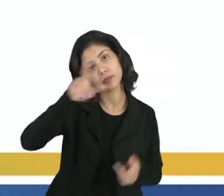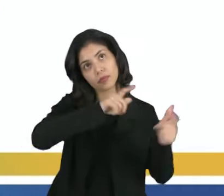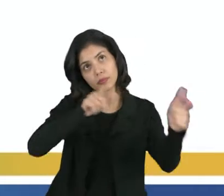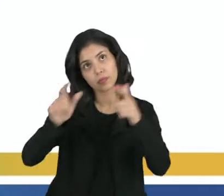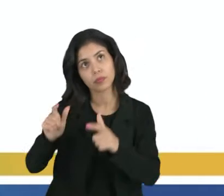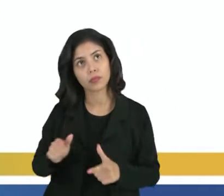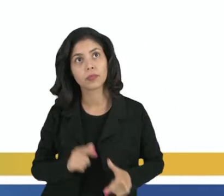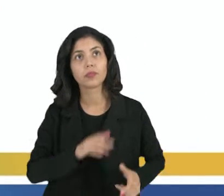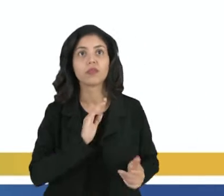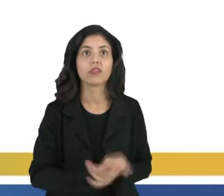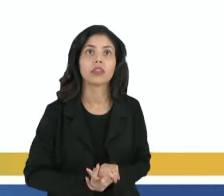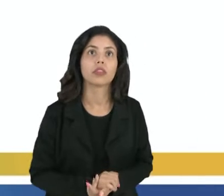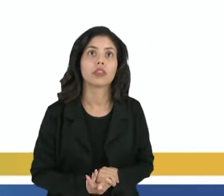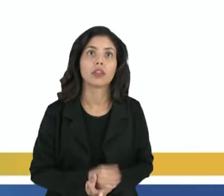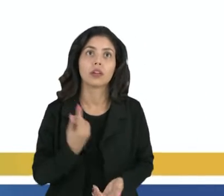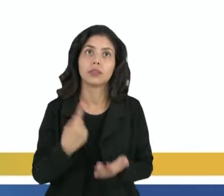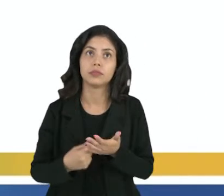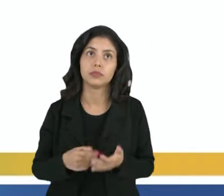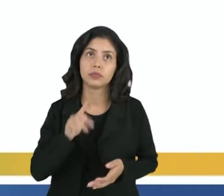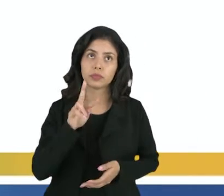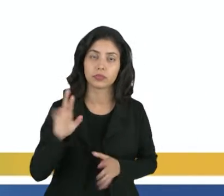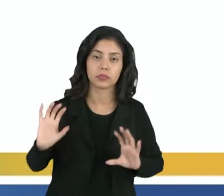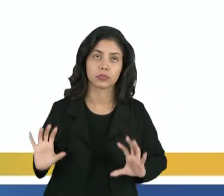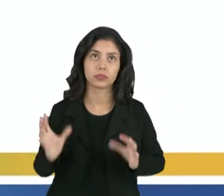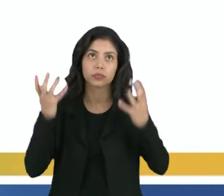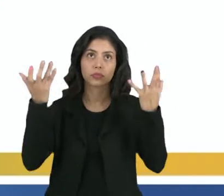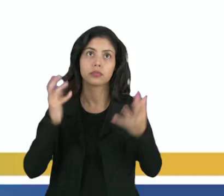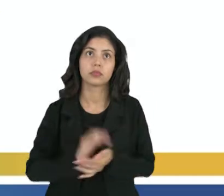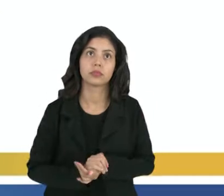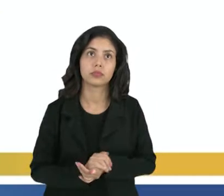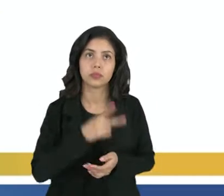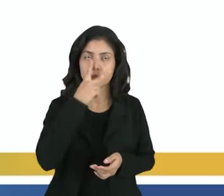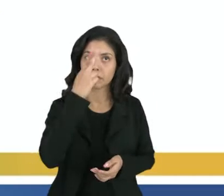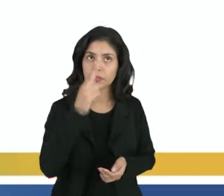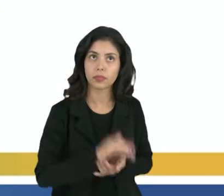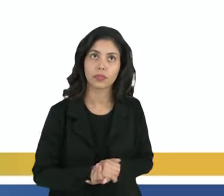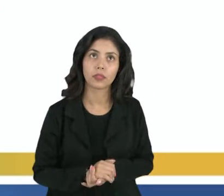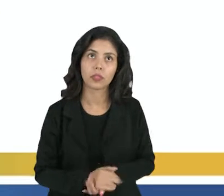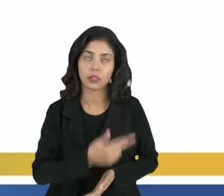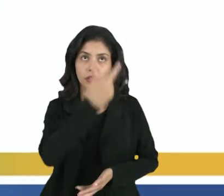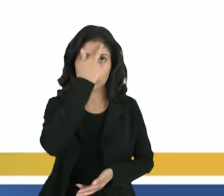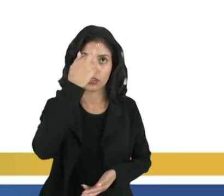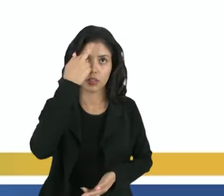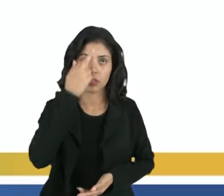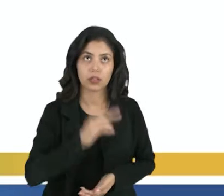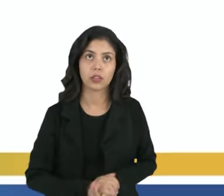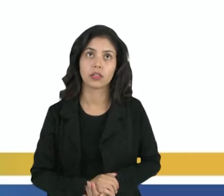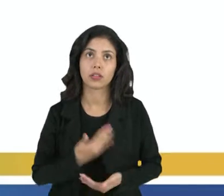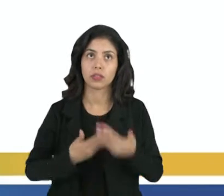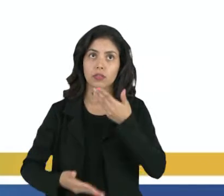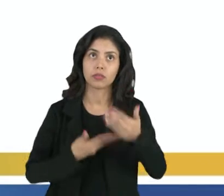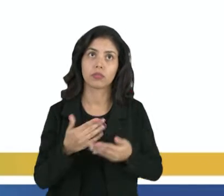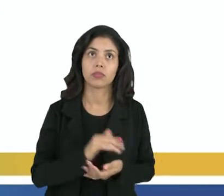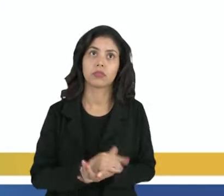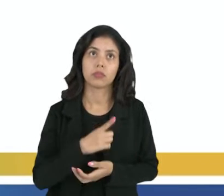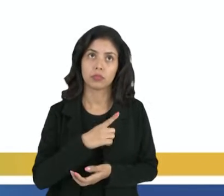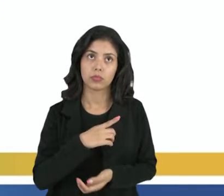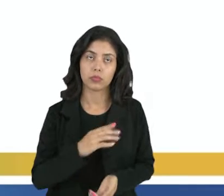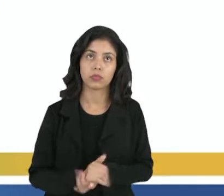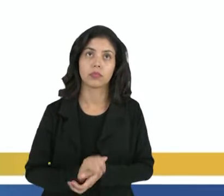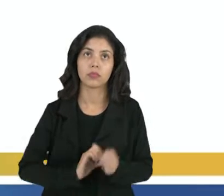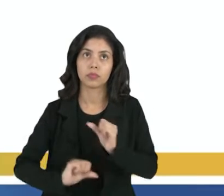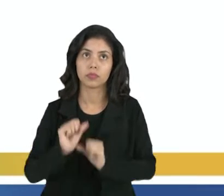escala regional, com condições geoclimáticas semelhantes e histórias compartilhadas